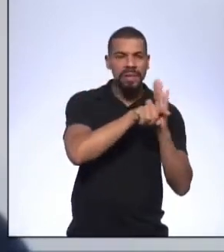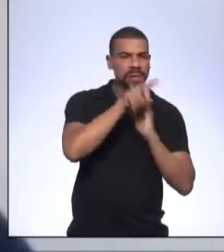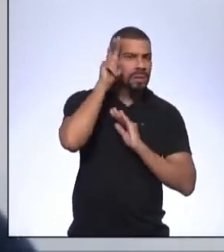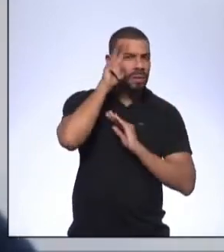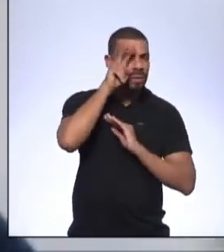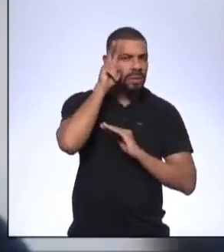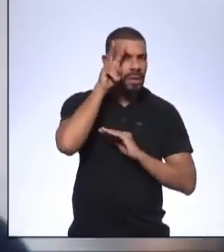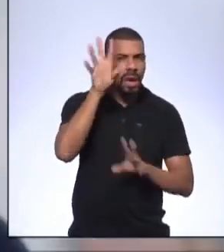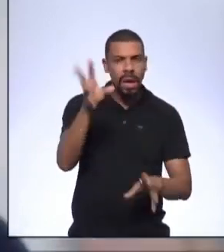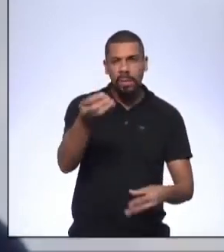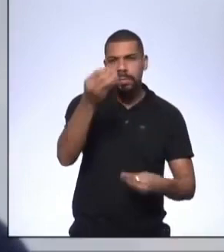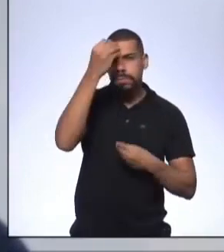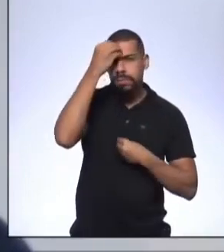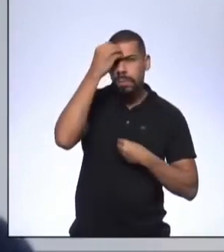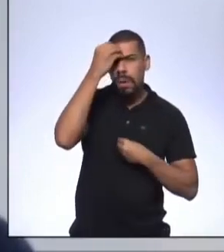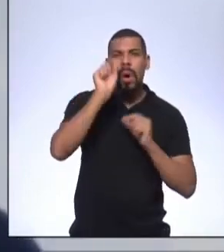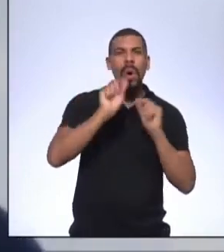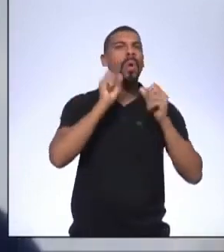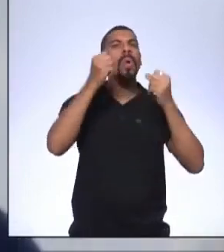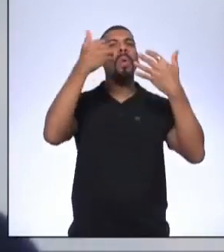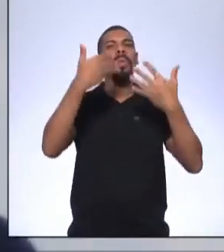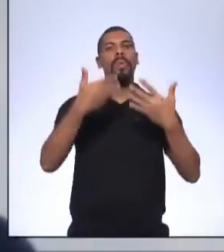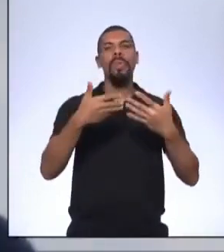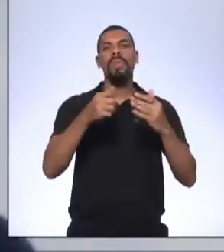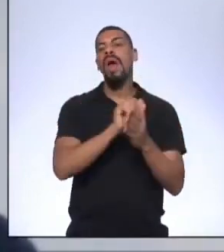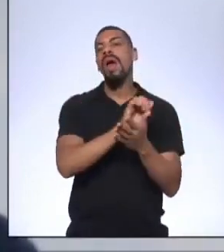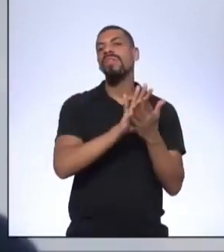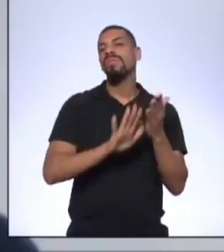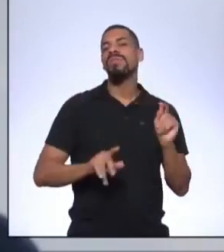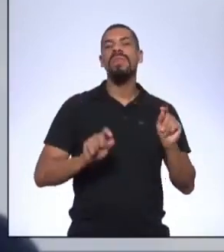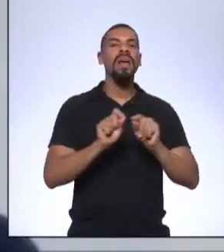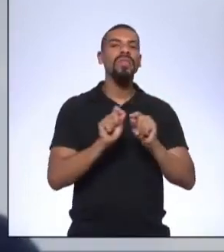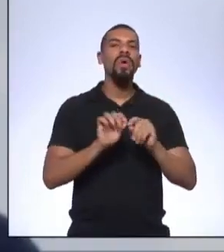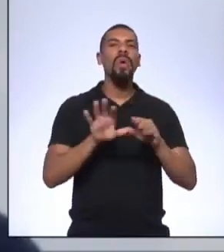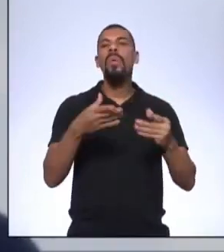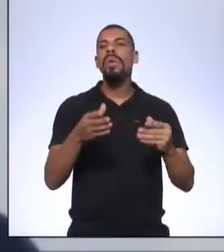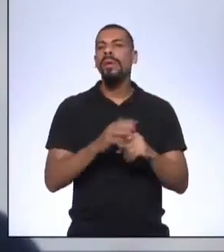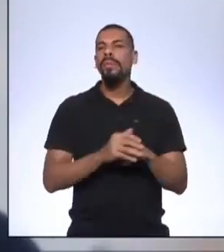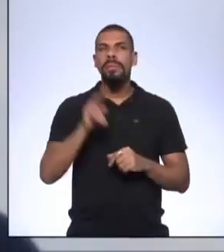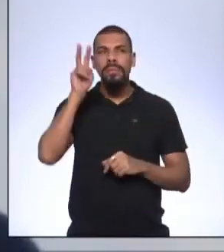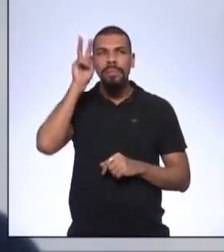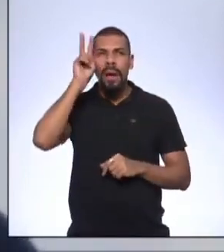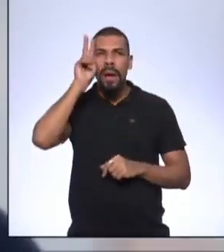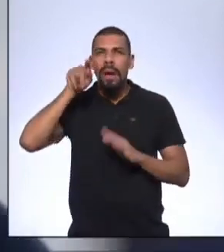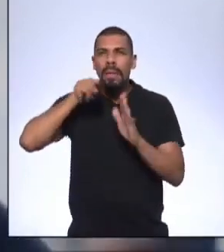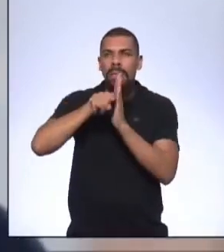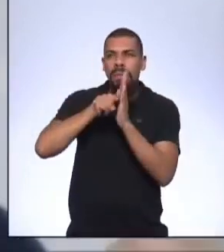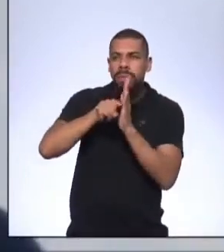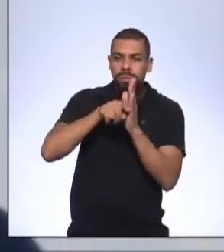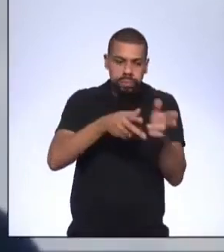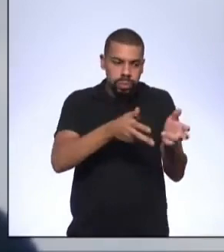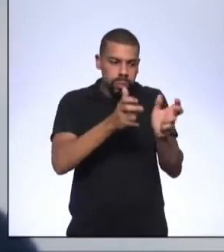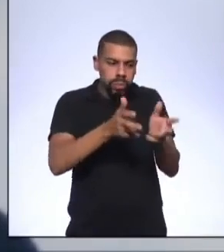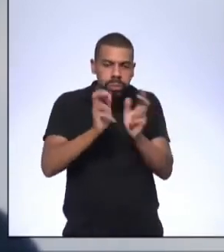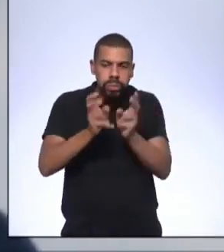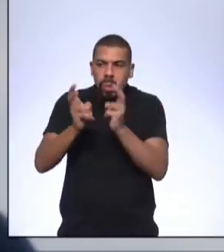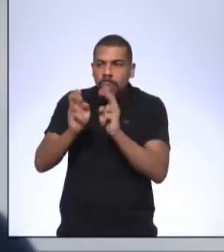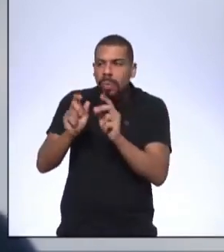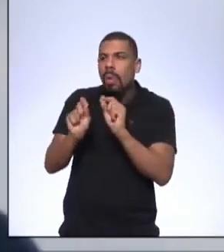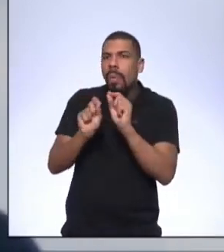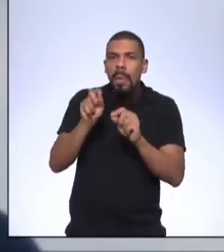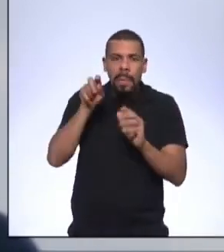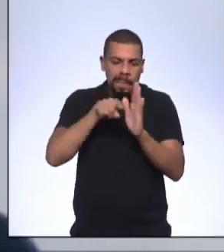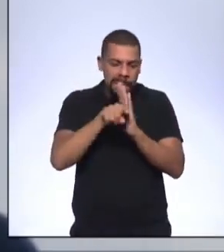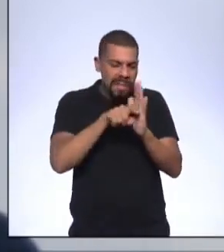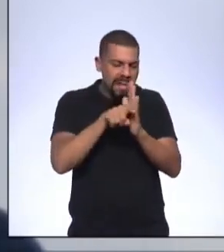se imbuir da chamada atitude historiadora, né? A gente tem que fazer ali o papel de historiador,